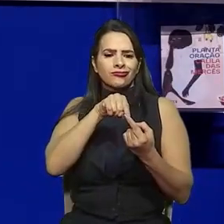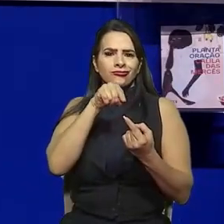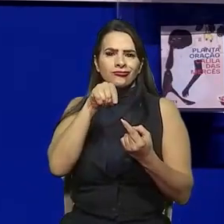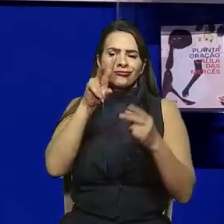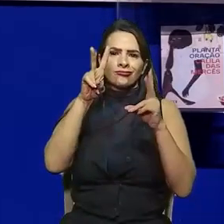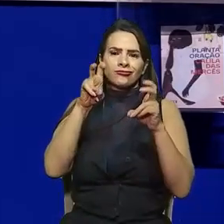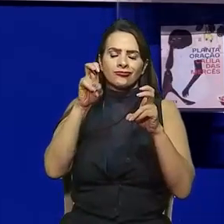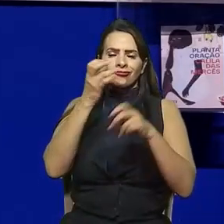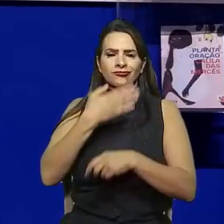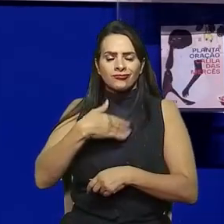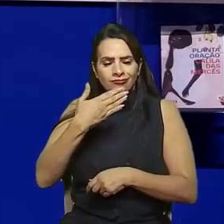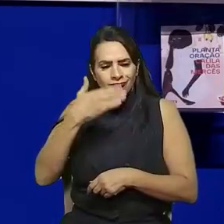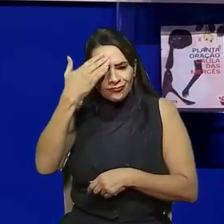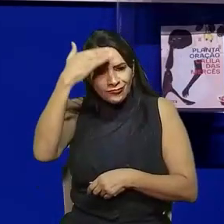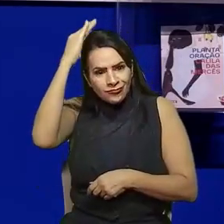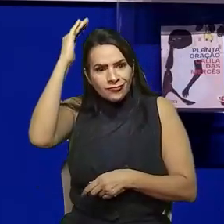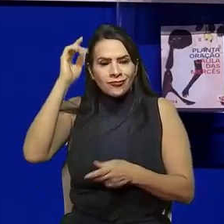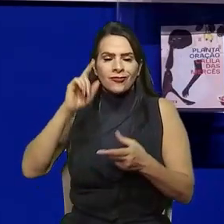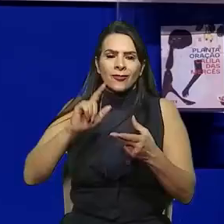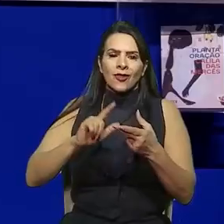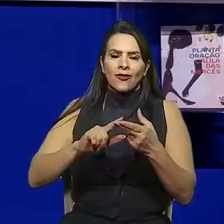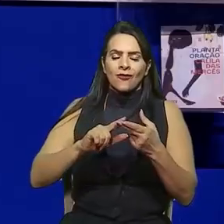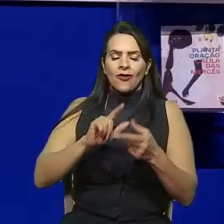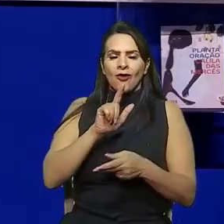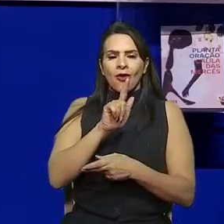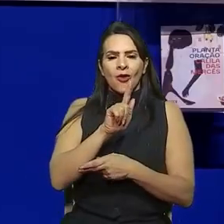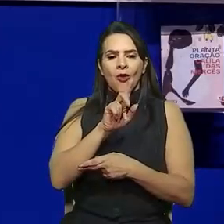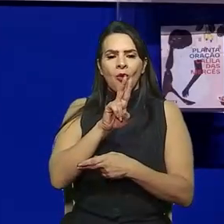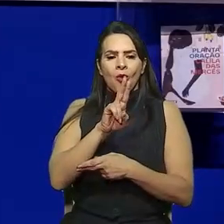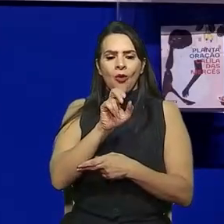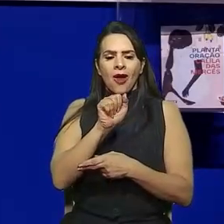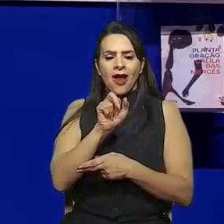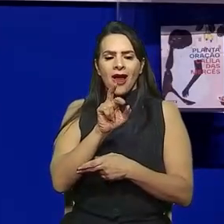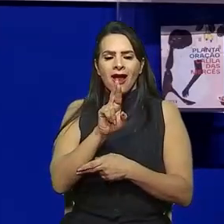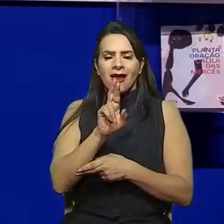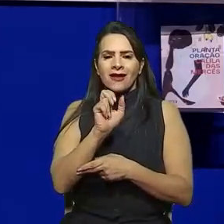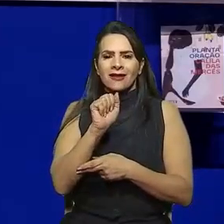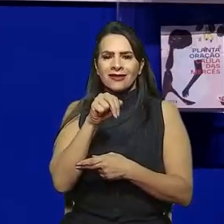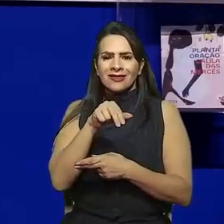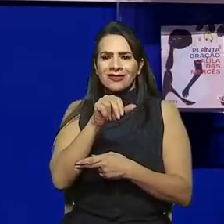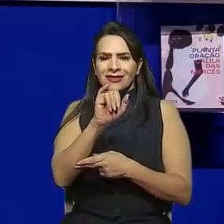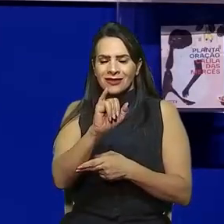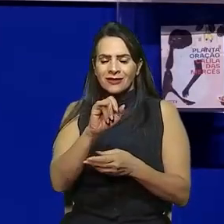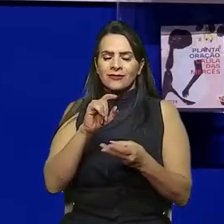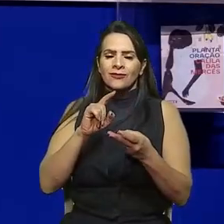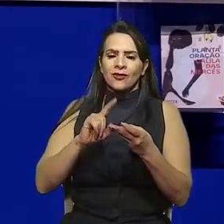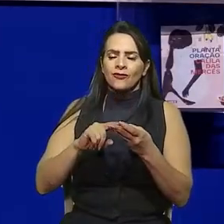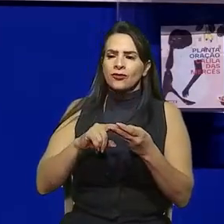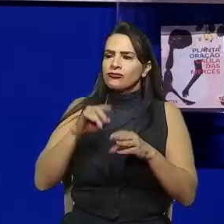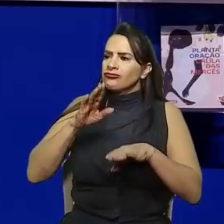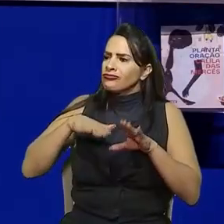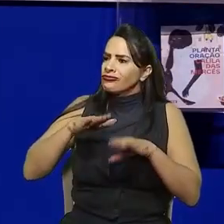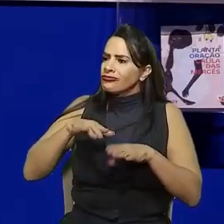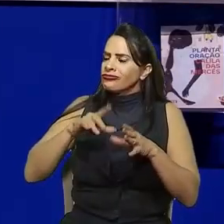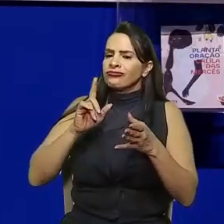não for guarani, se ele não for do batuque, se ele